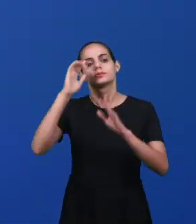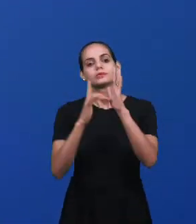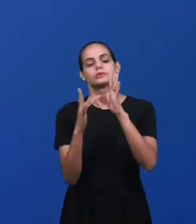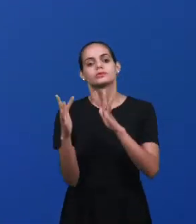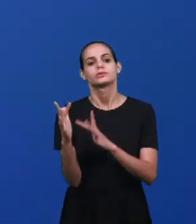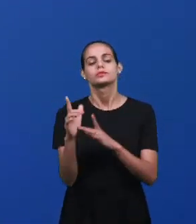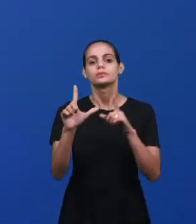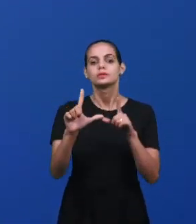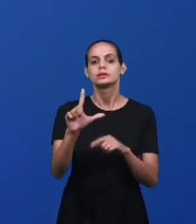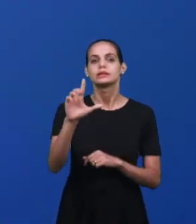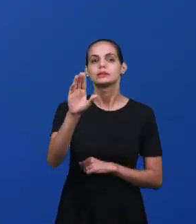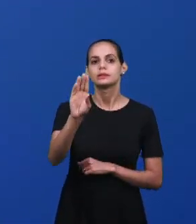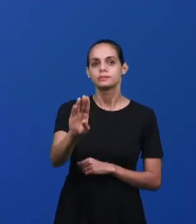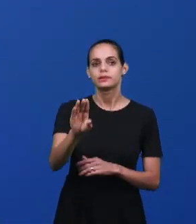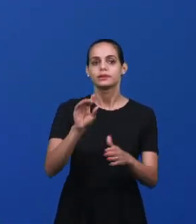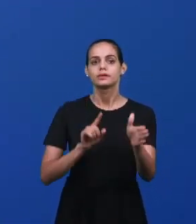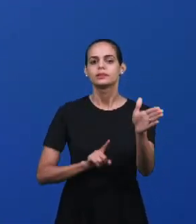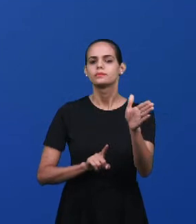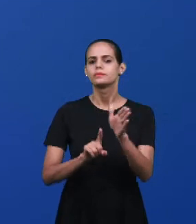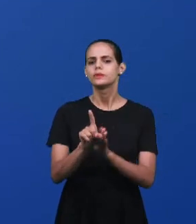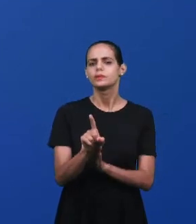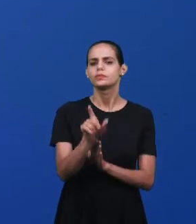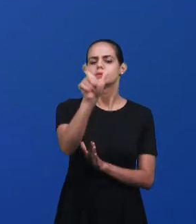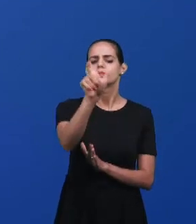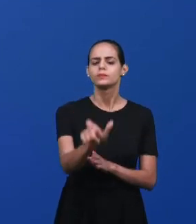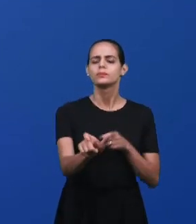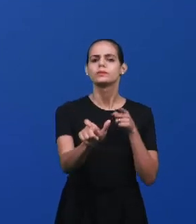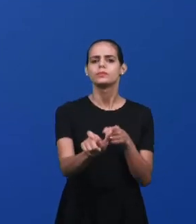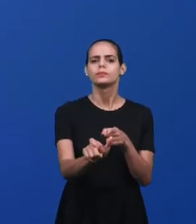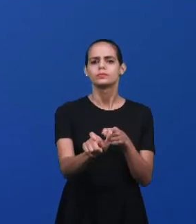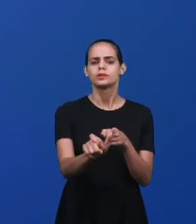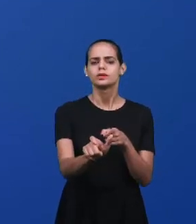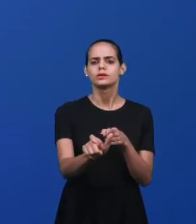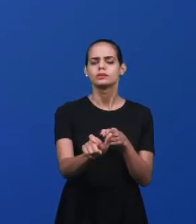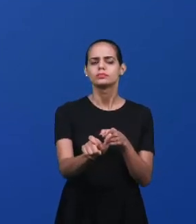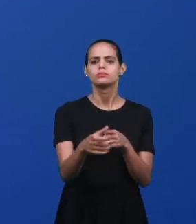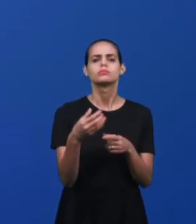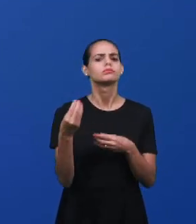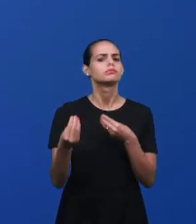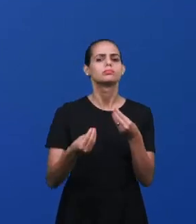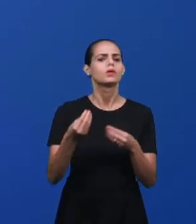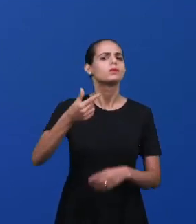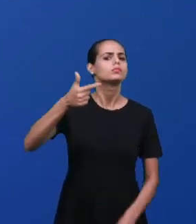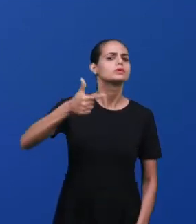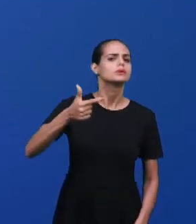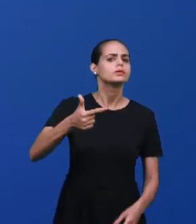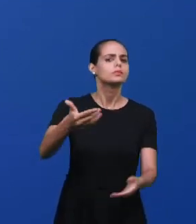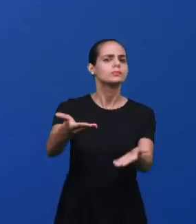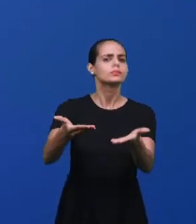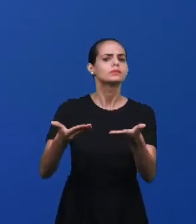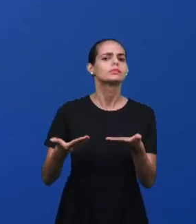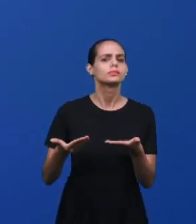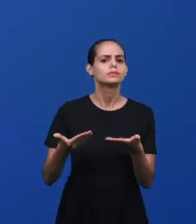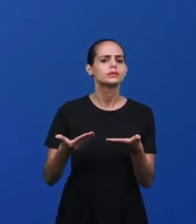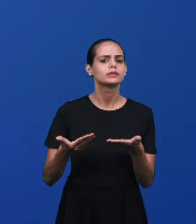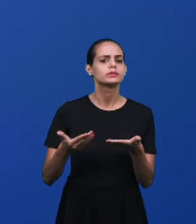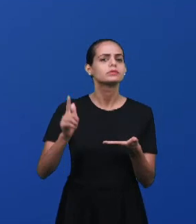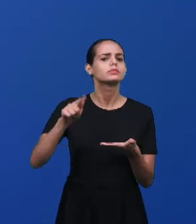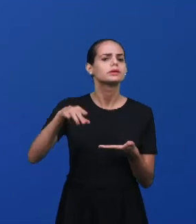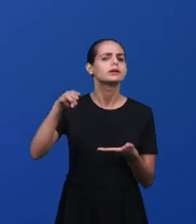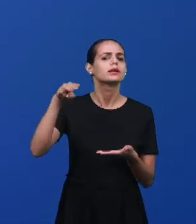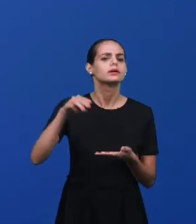que pergunta a quem foi direcionado o segundo convite. E esse segundo convite, ele